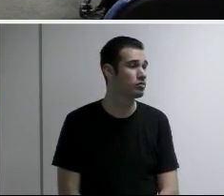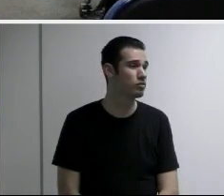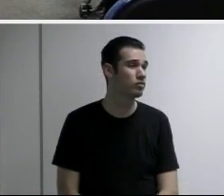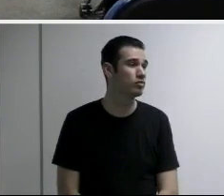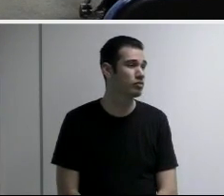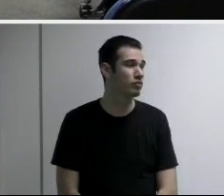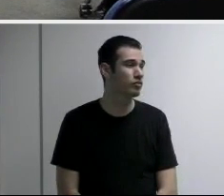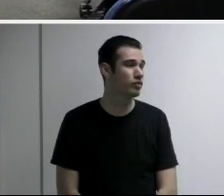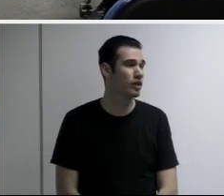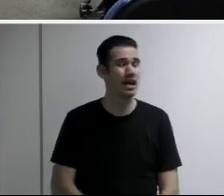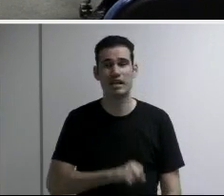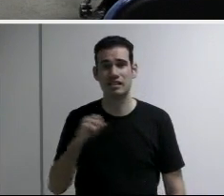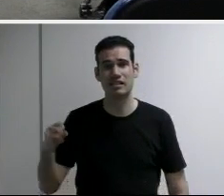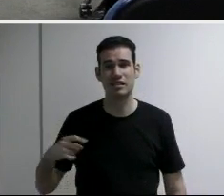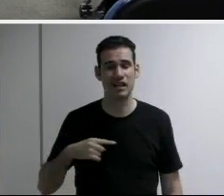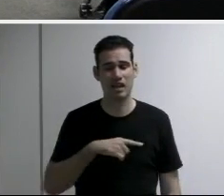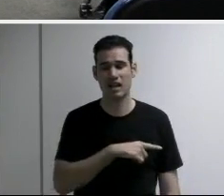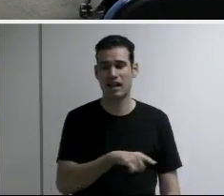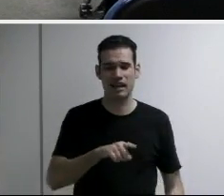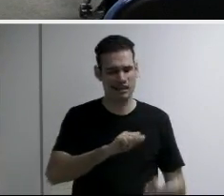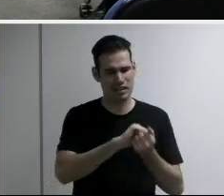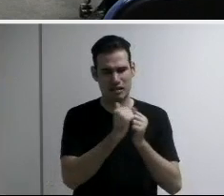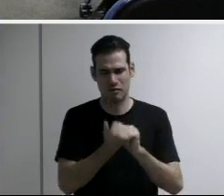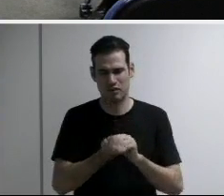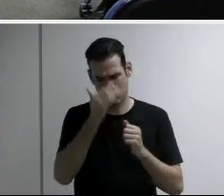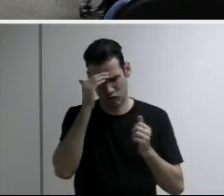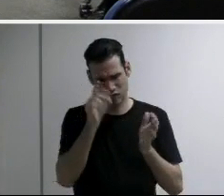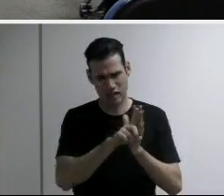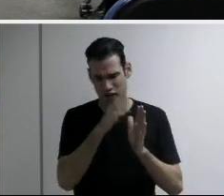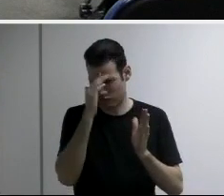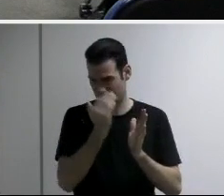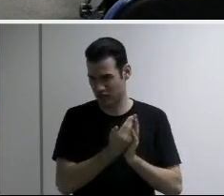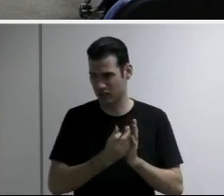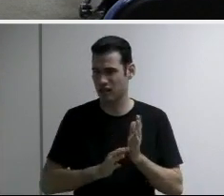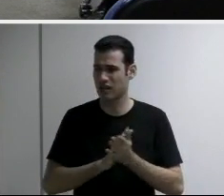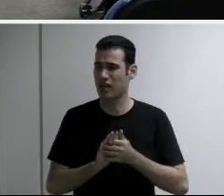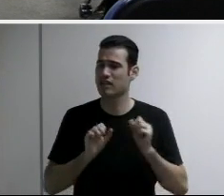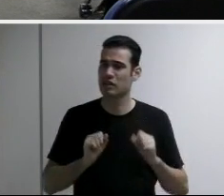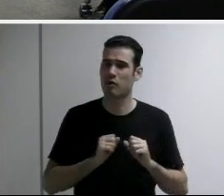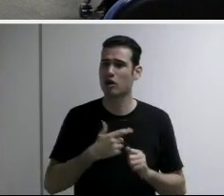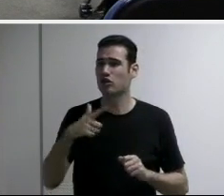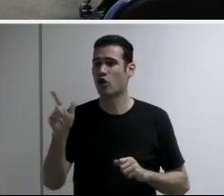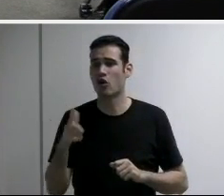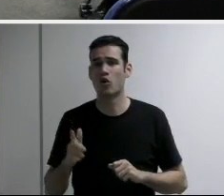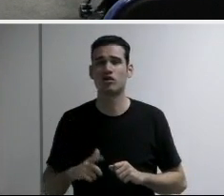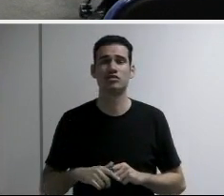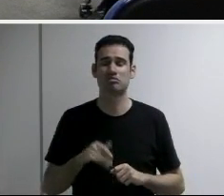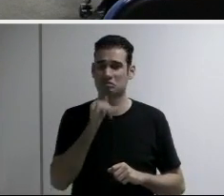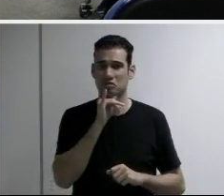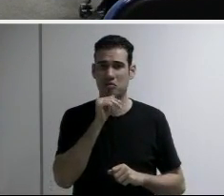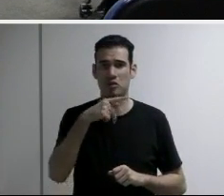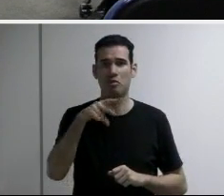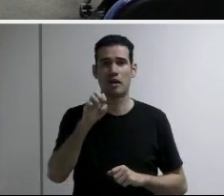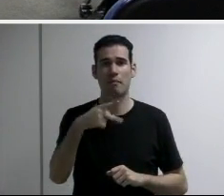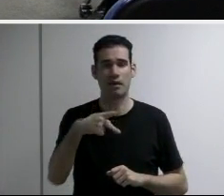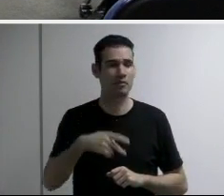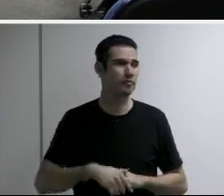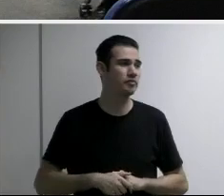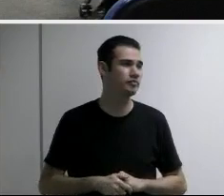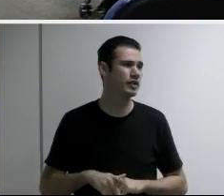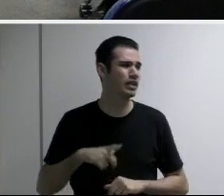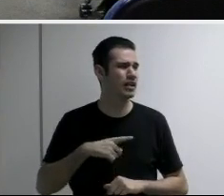Aí você pode pedir autorização. Aí você pode partir para uma autoridade certificadora no modelo da PEC que vocês dois citaram. Só